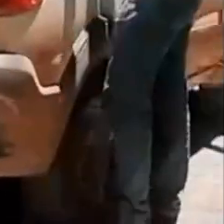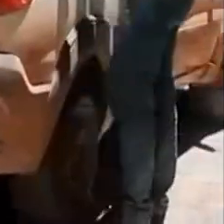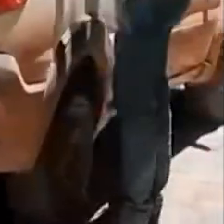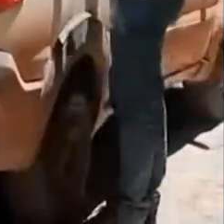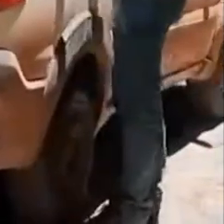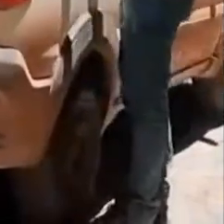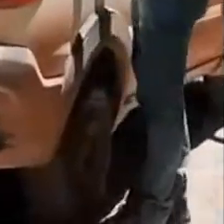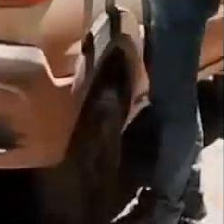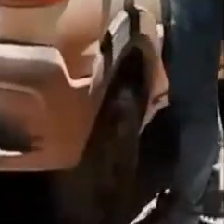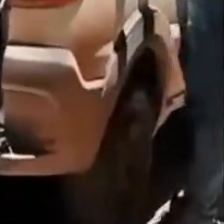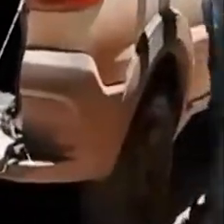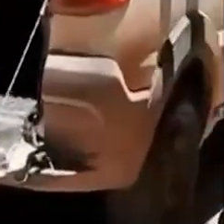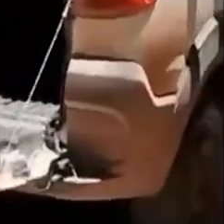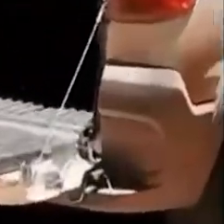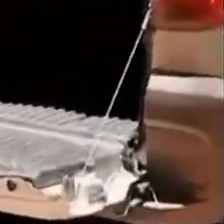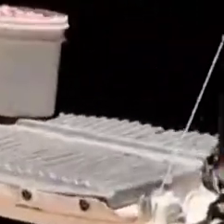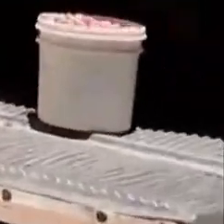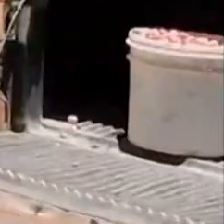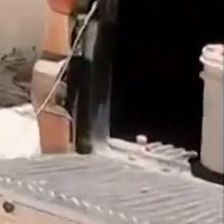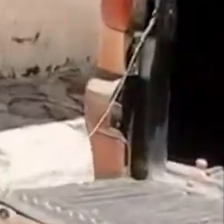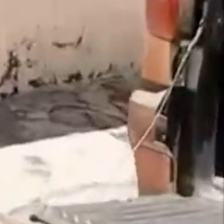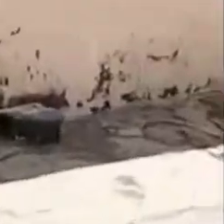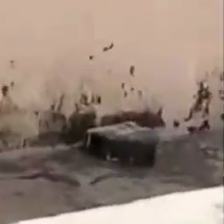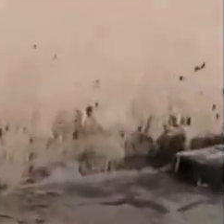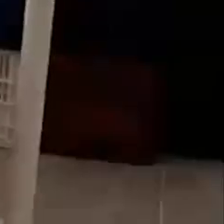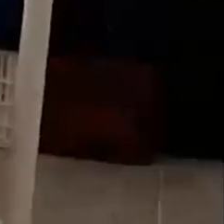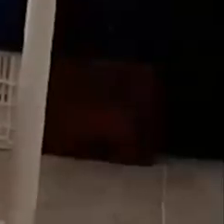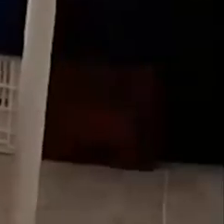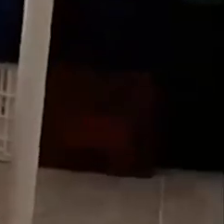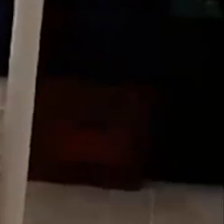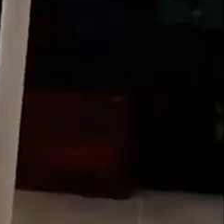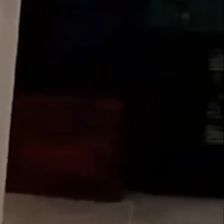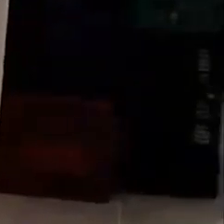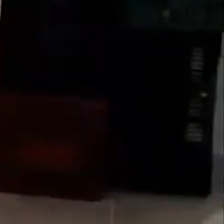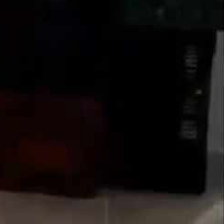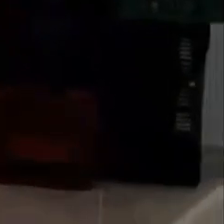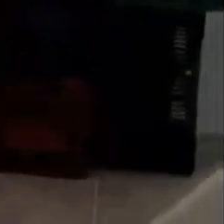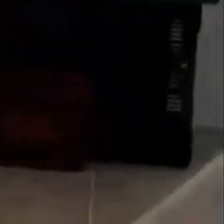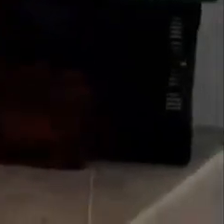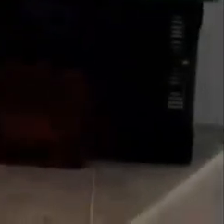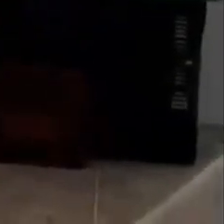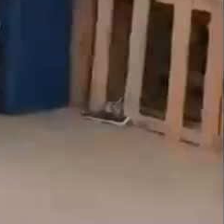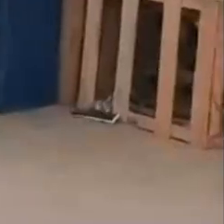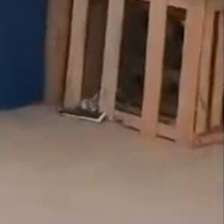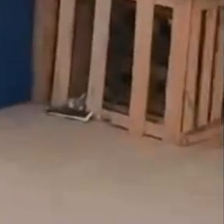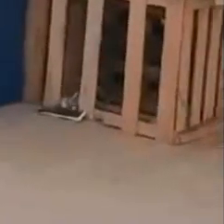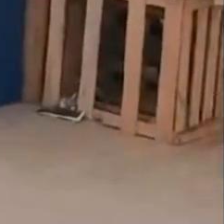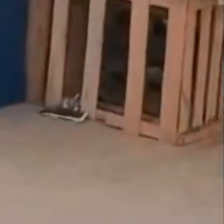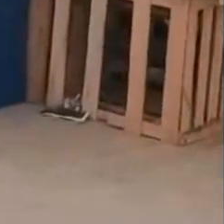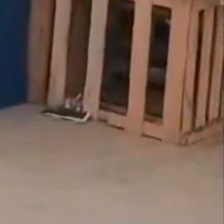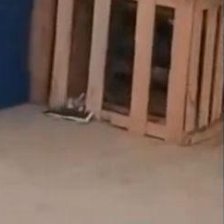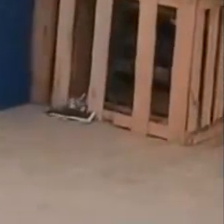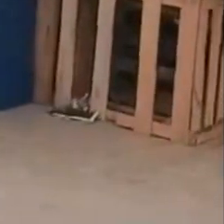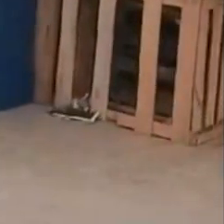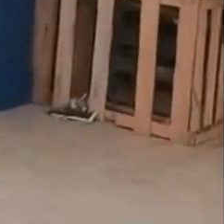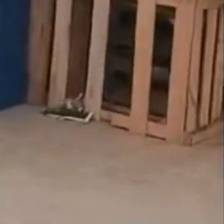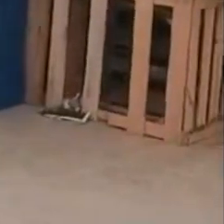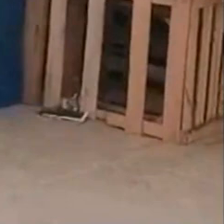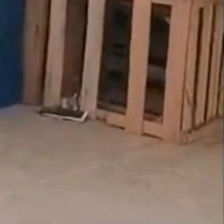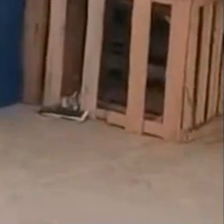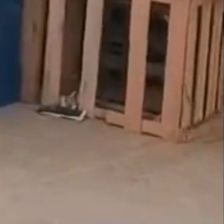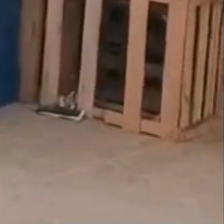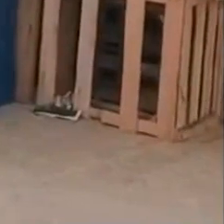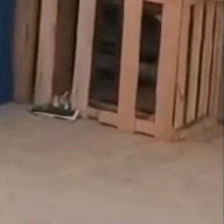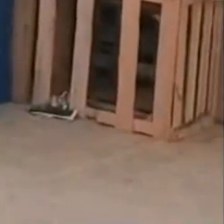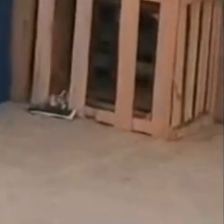ensino médio e e e e você se depara com com uma escola que te ensina que o lugar de onde você nasceu e onde